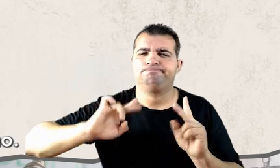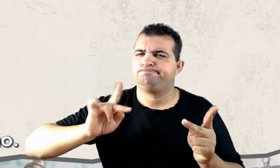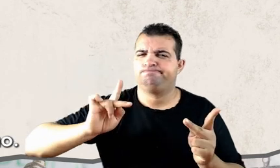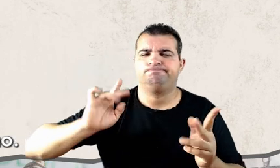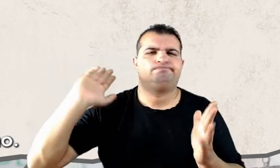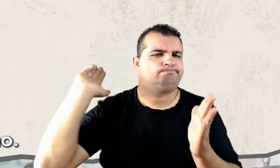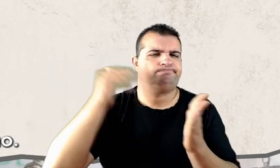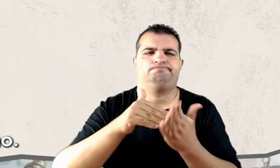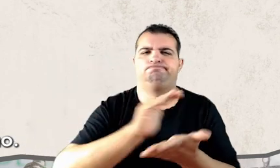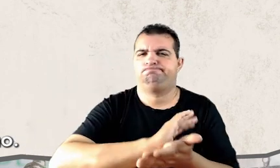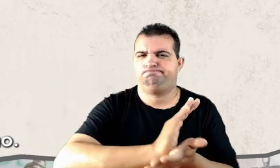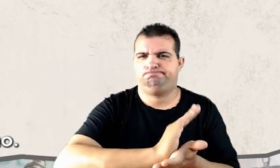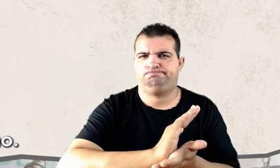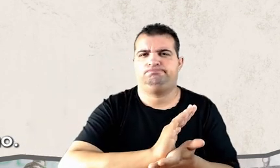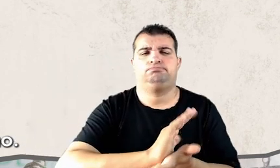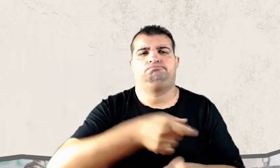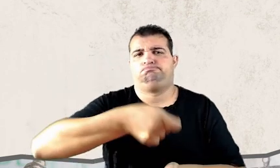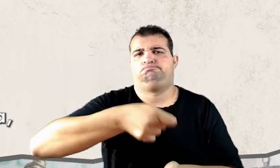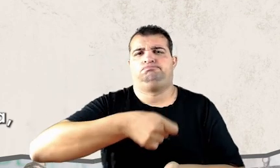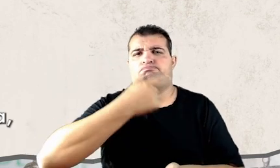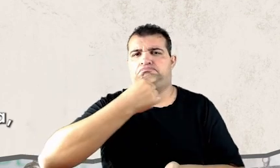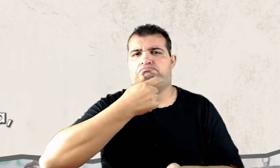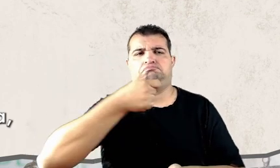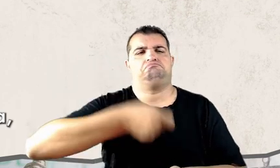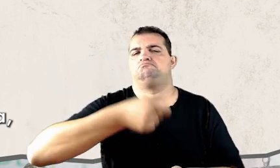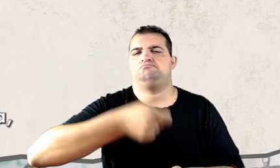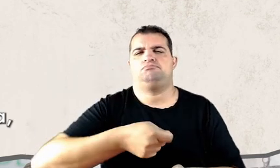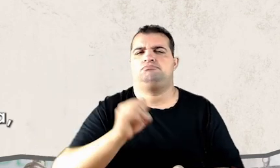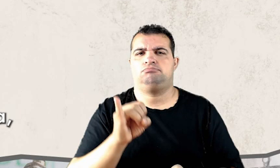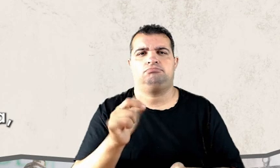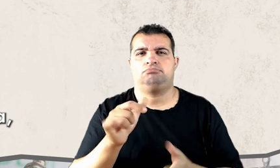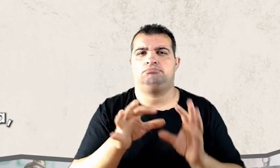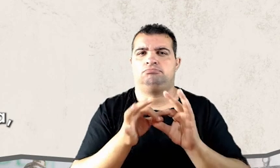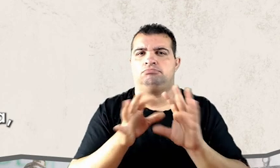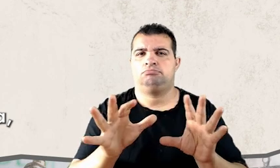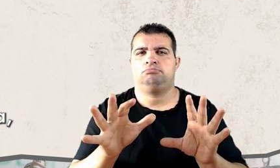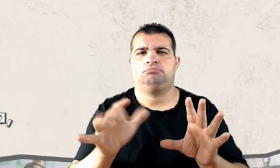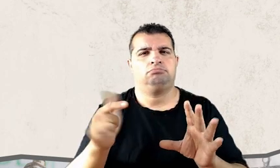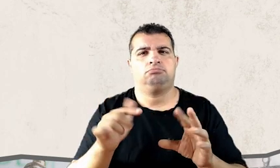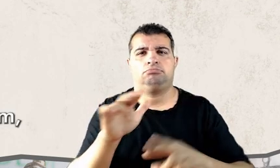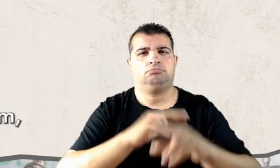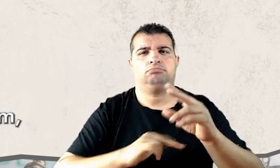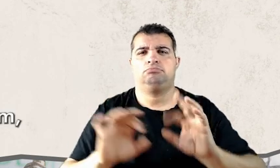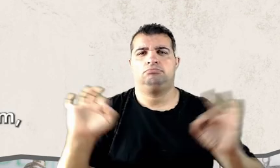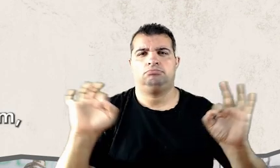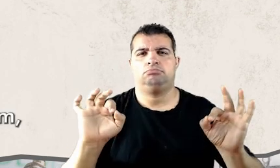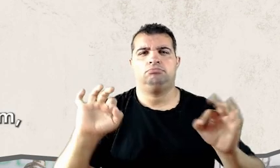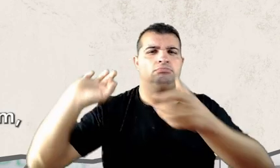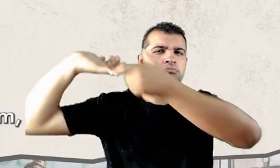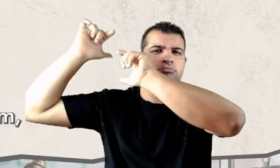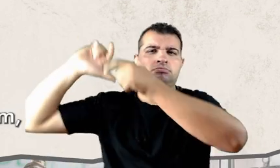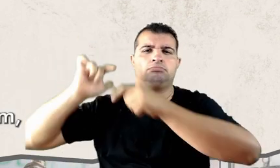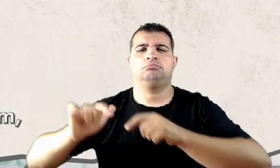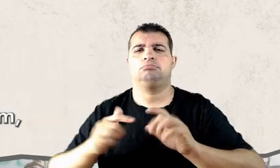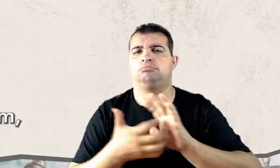perpetua ainda o racismo e o machismo. Afinal, se não há democracia, não há pluralidade. E essa tradição,